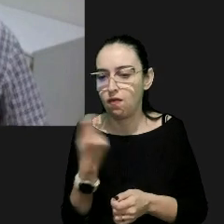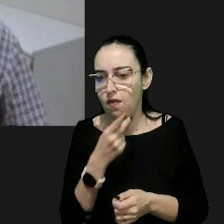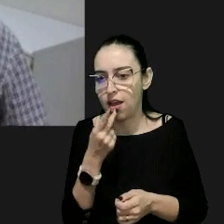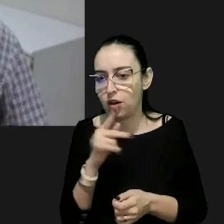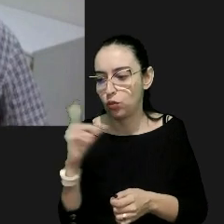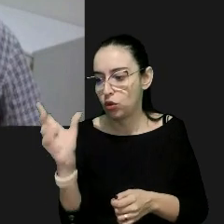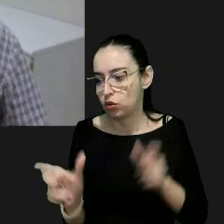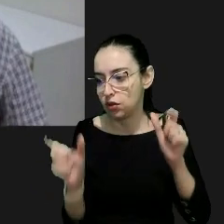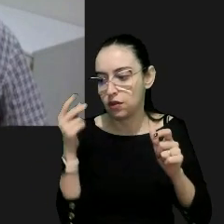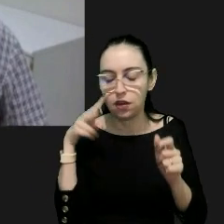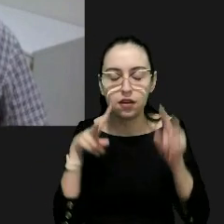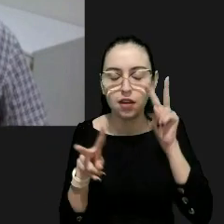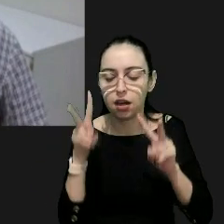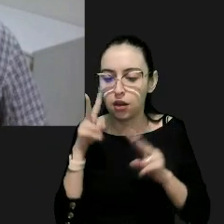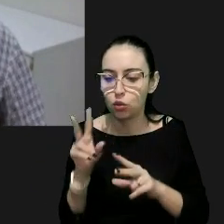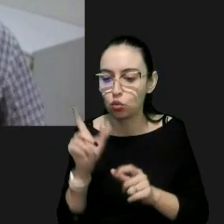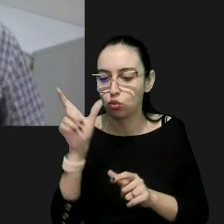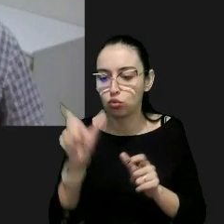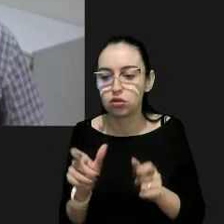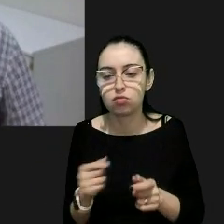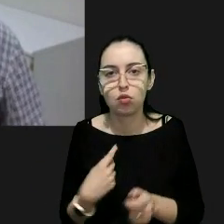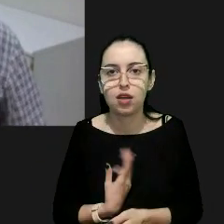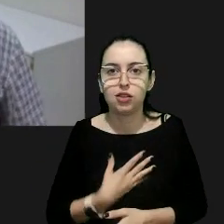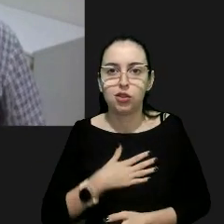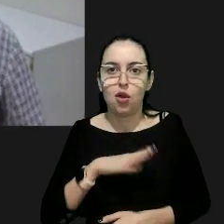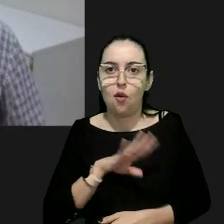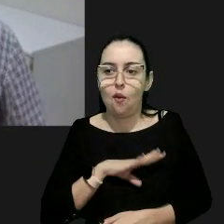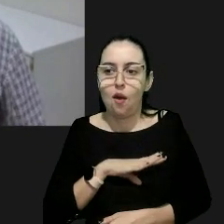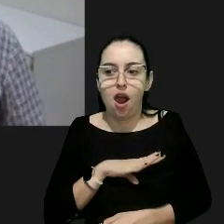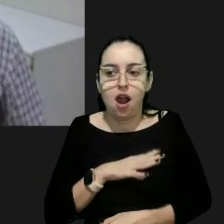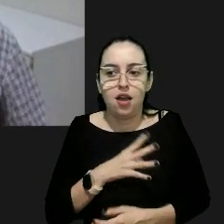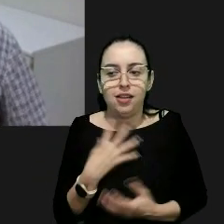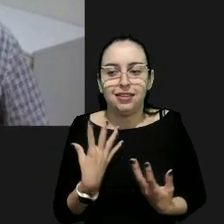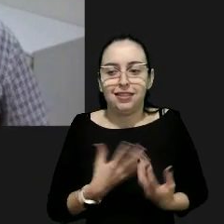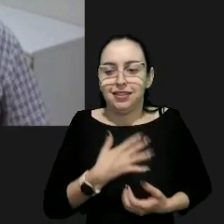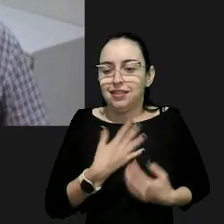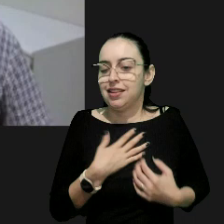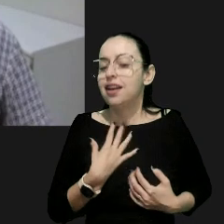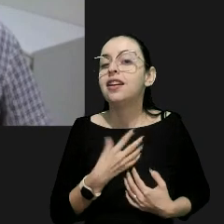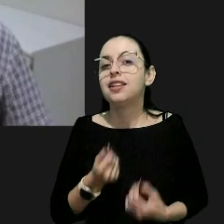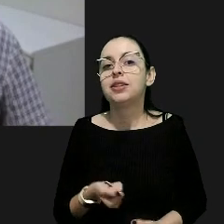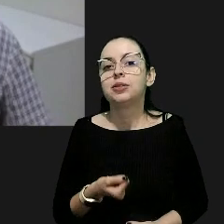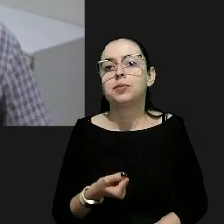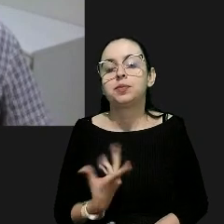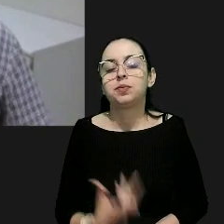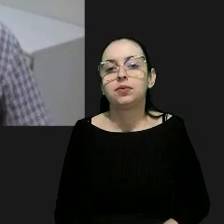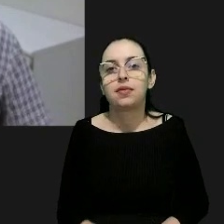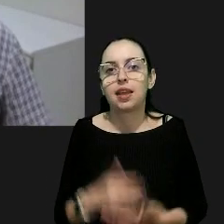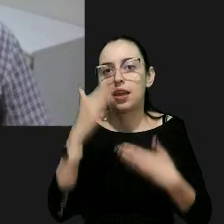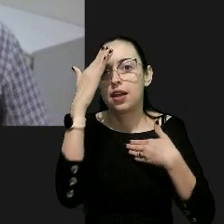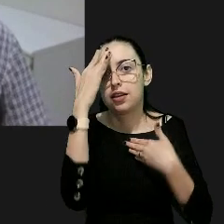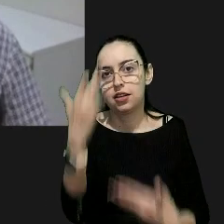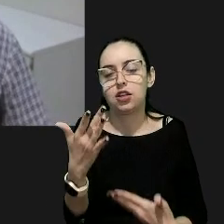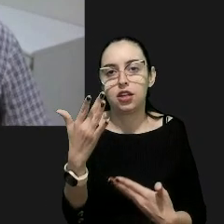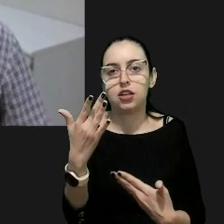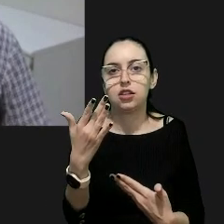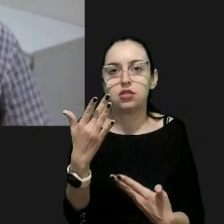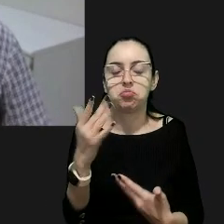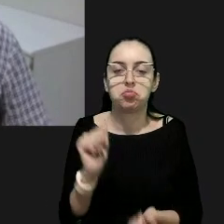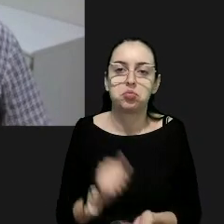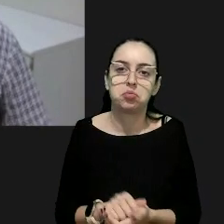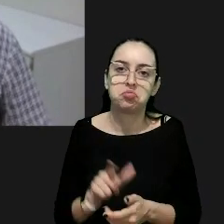gente sai daqui, eu acho que eu posso falar por todos, só de ver as carinhas aqui, eu acho que eu posso falar de todos, que a gente sai daqui com o coração acalentado.